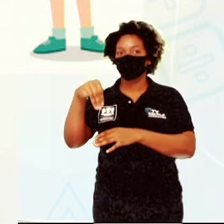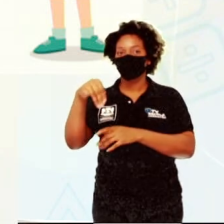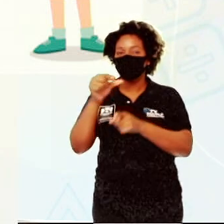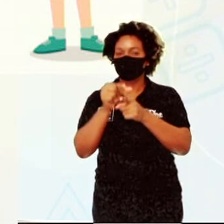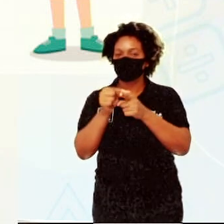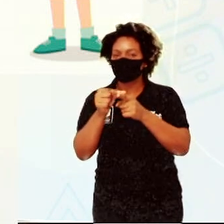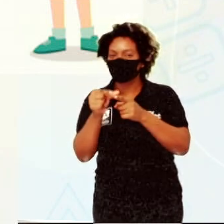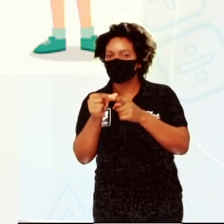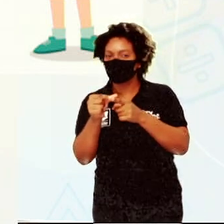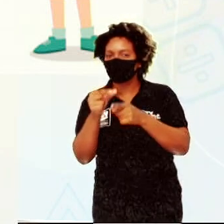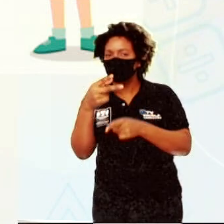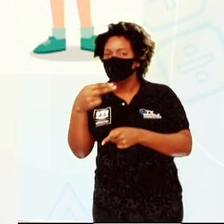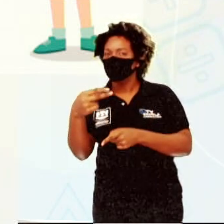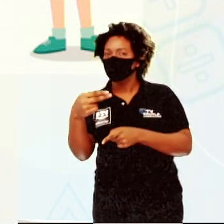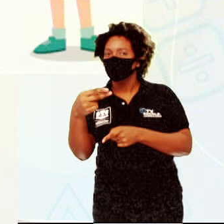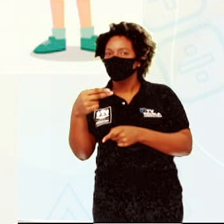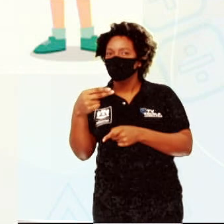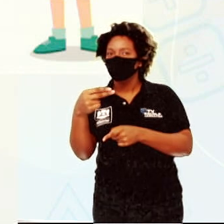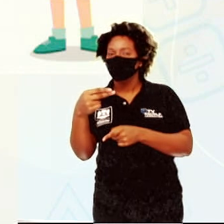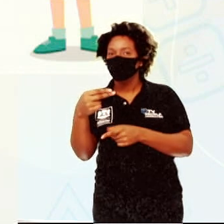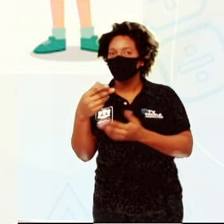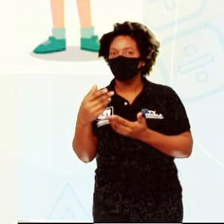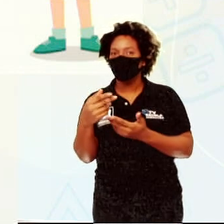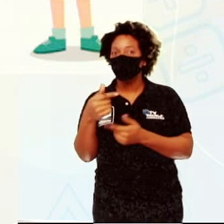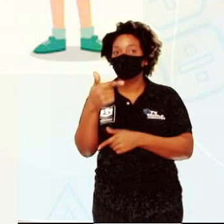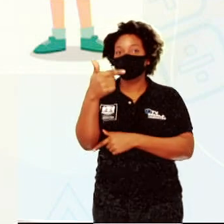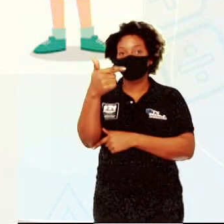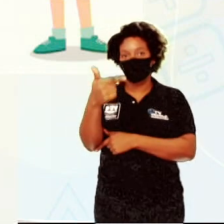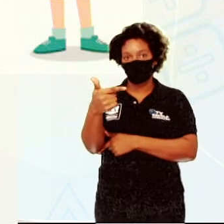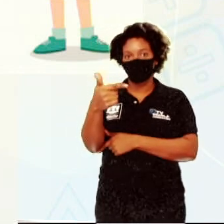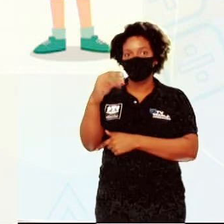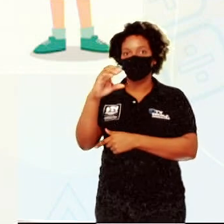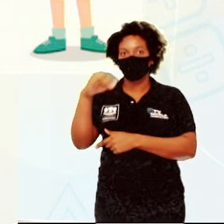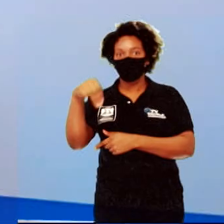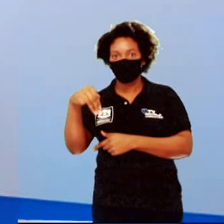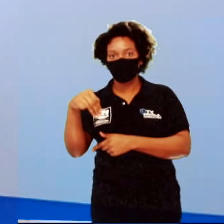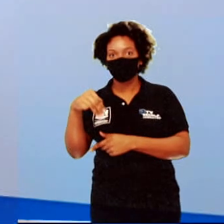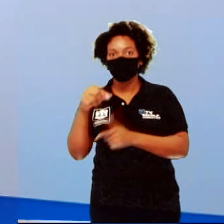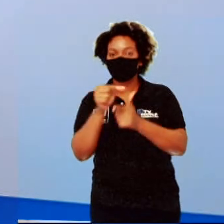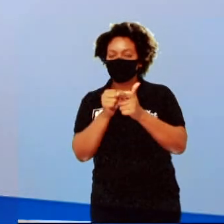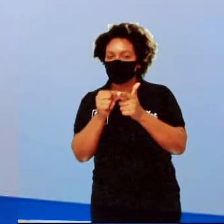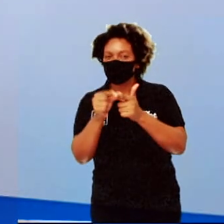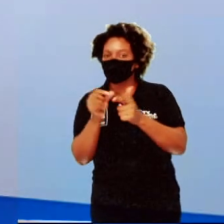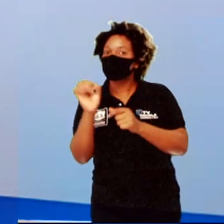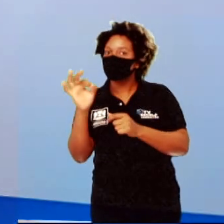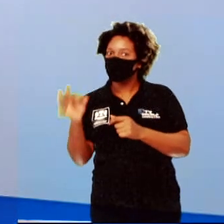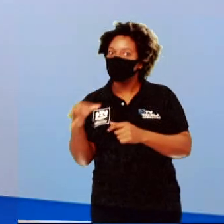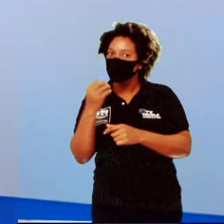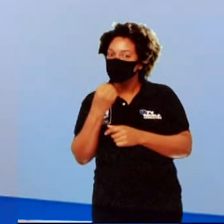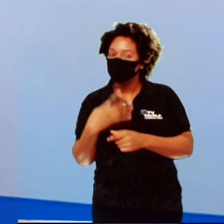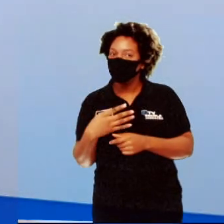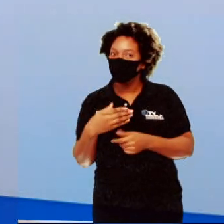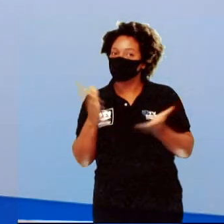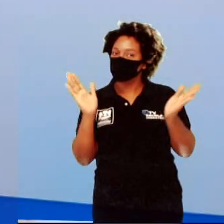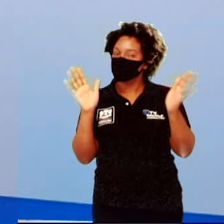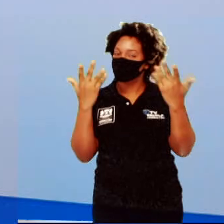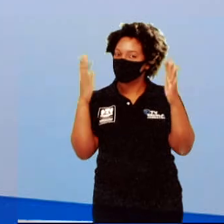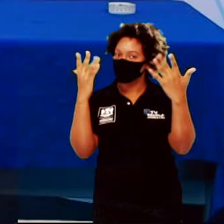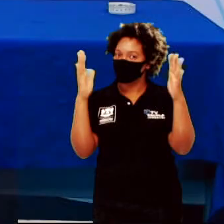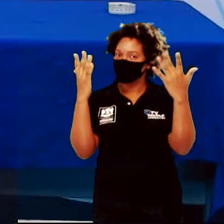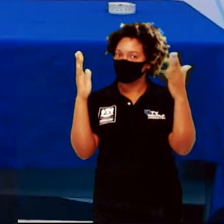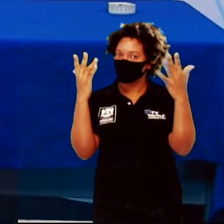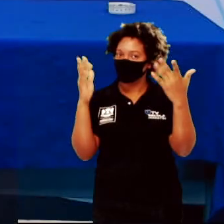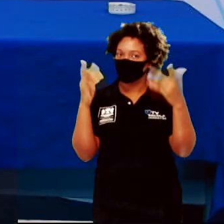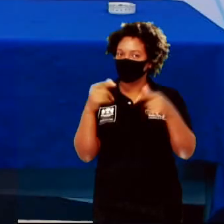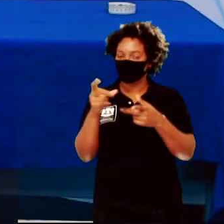E o nosso clipe? 2 centímetros. Muito bem, você acertou, parabéns. Olha,